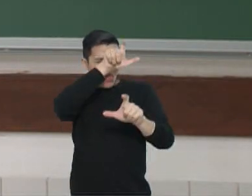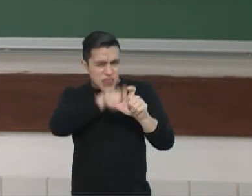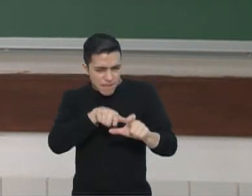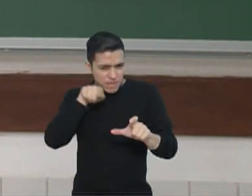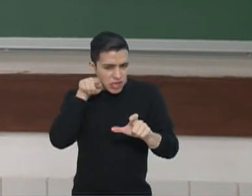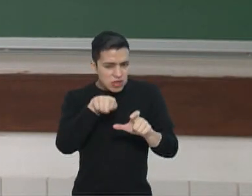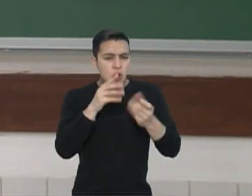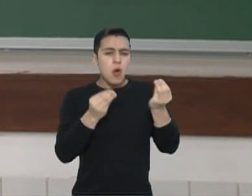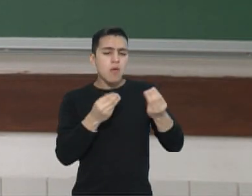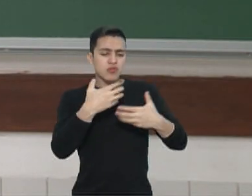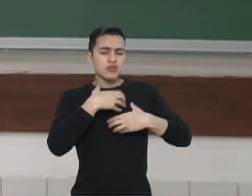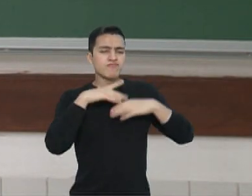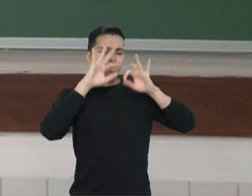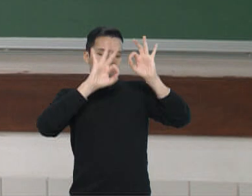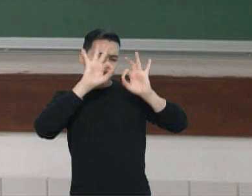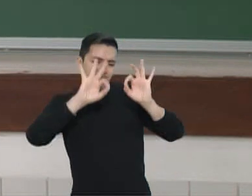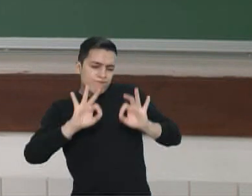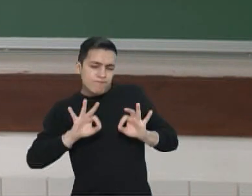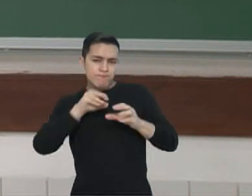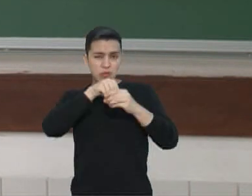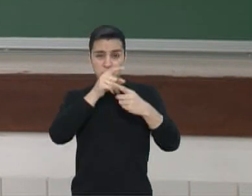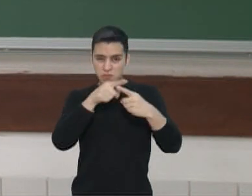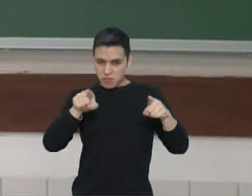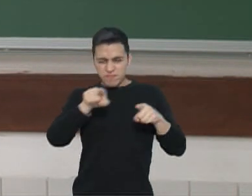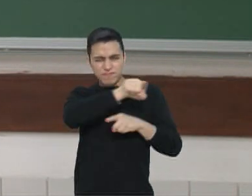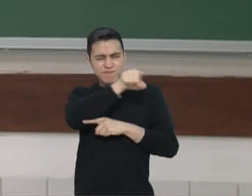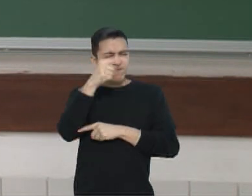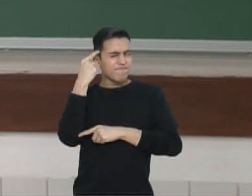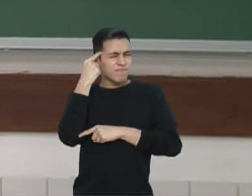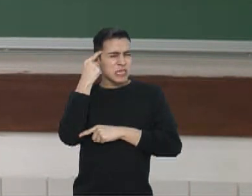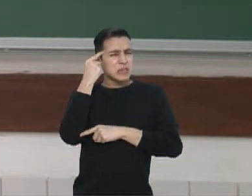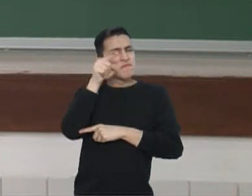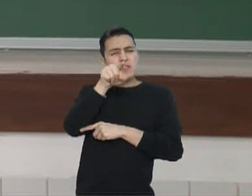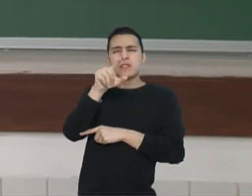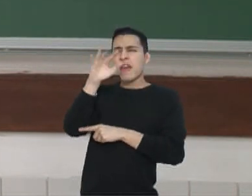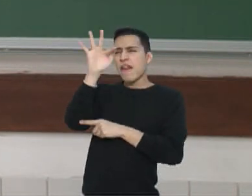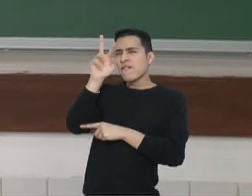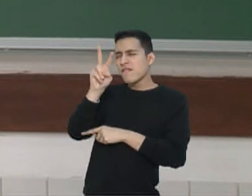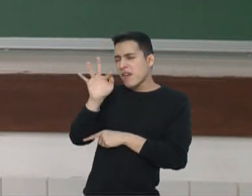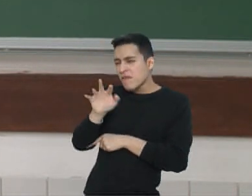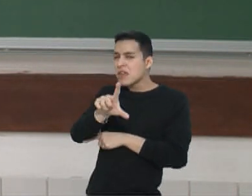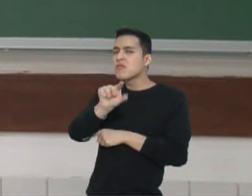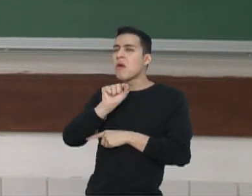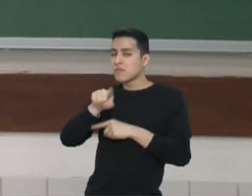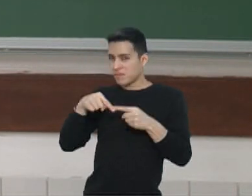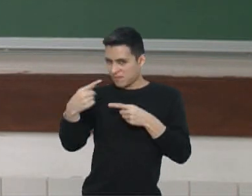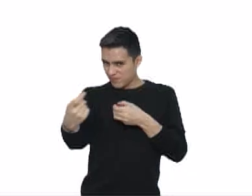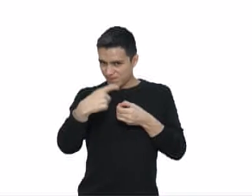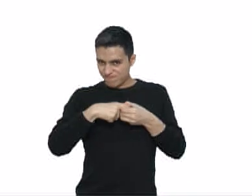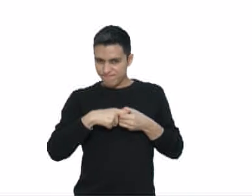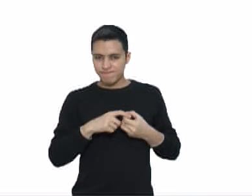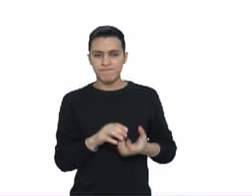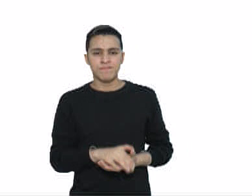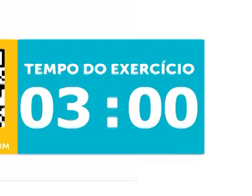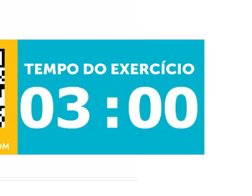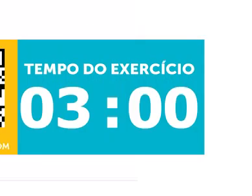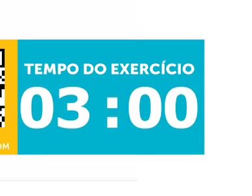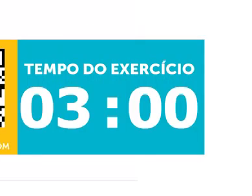são organizados em uma música? Pensem, marquem V ou F e já retornaremos.